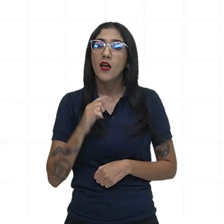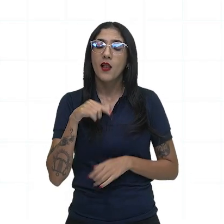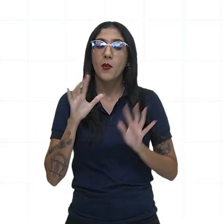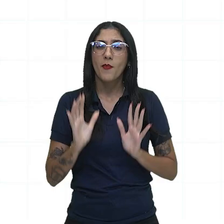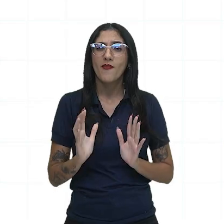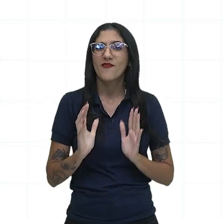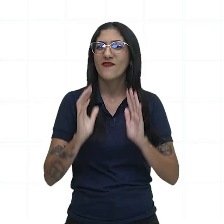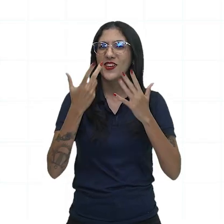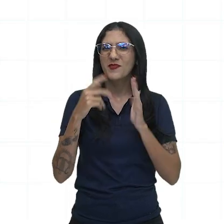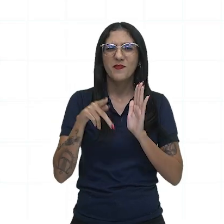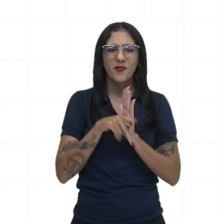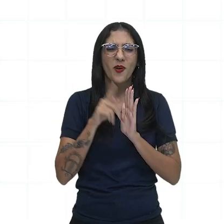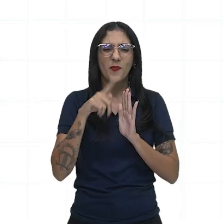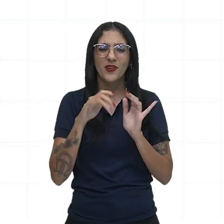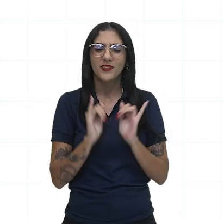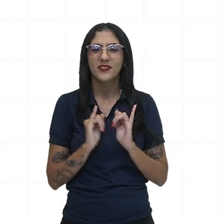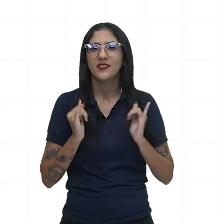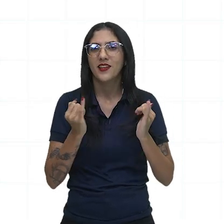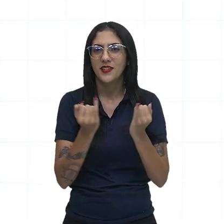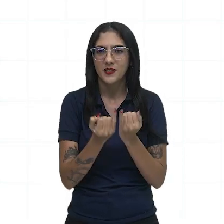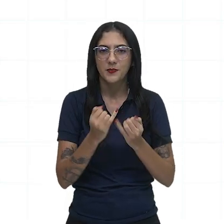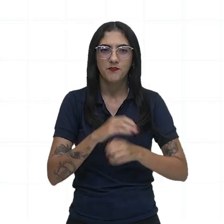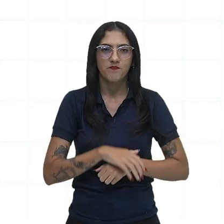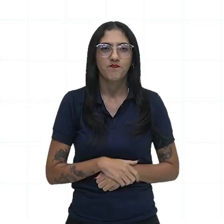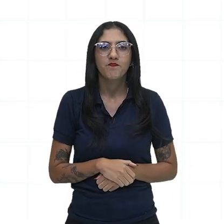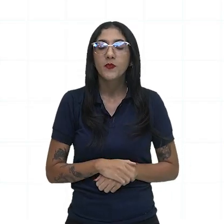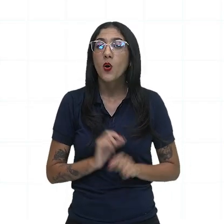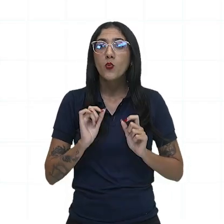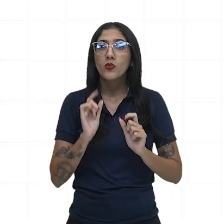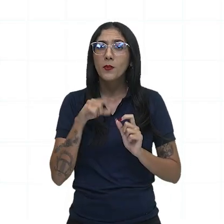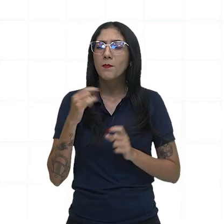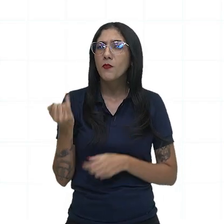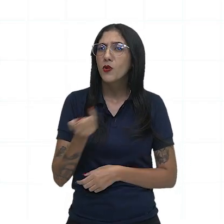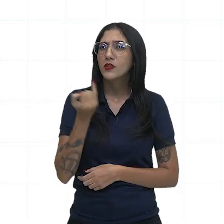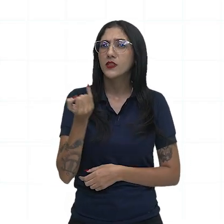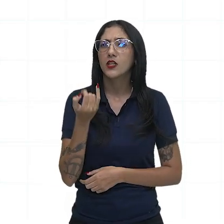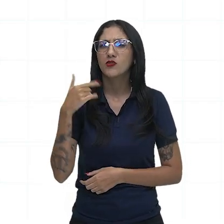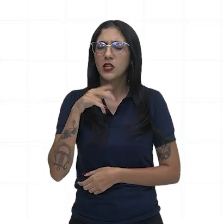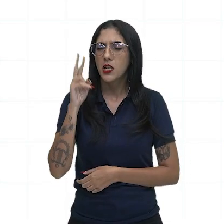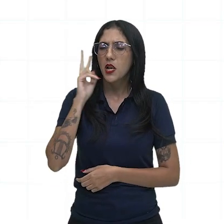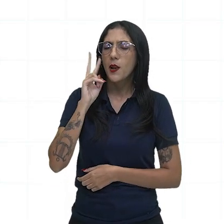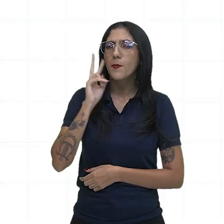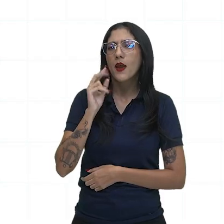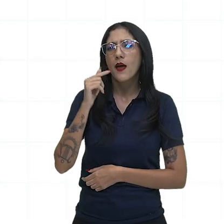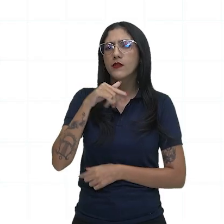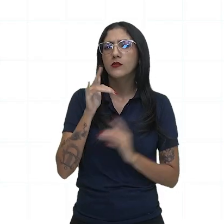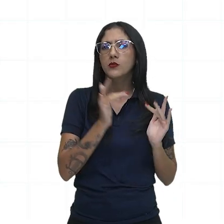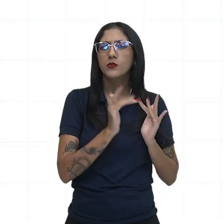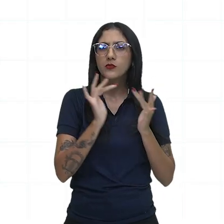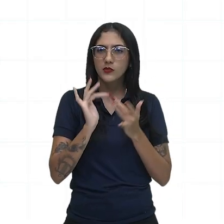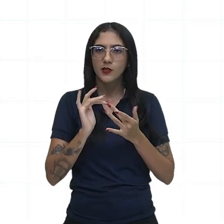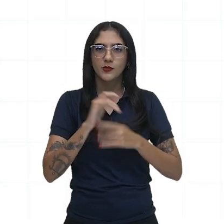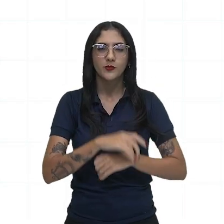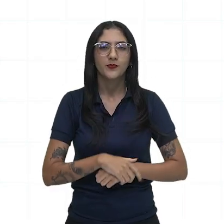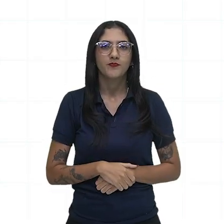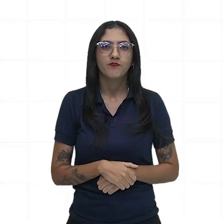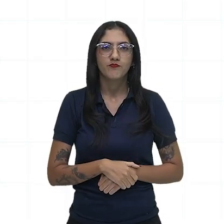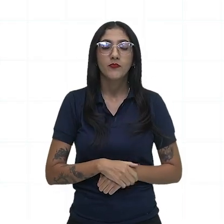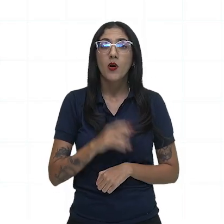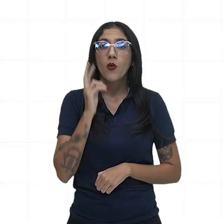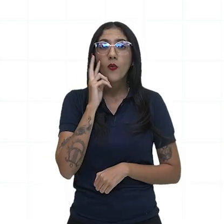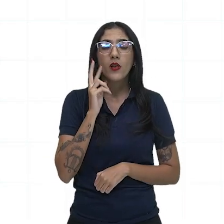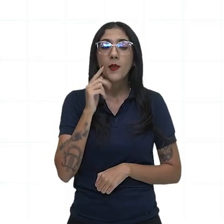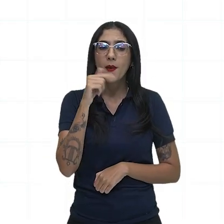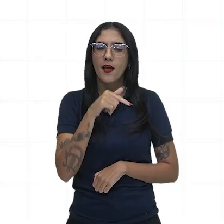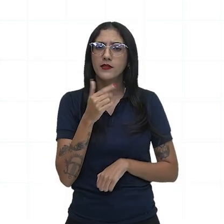festa típica da ilha. E o que é importante vocês lembrarem dessa parte histórica? Quando eu contei para vocês, que essa luta